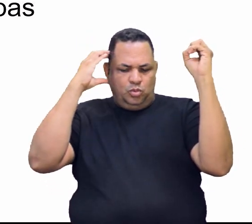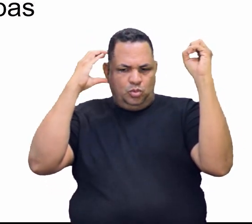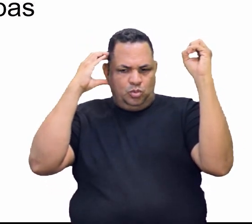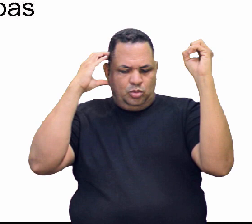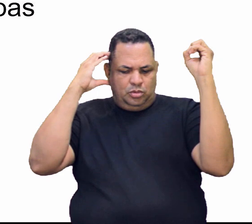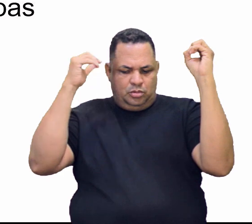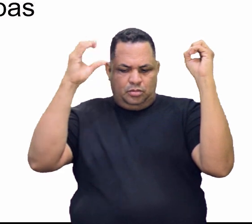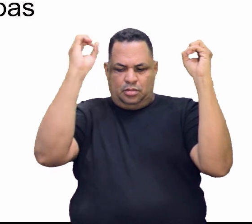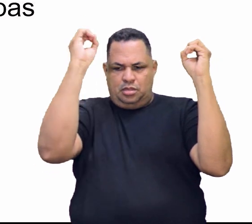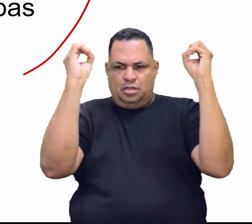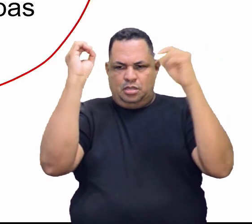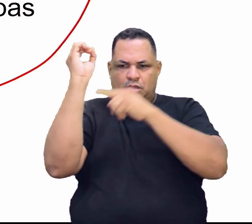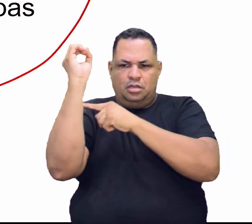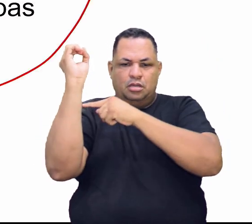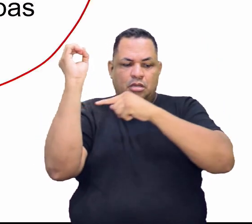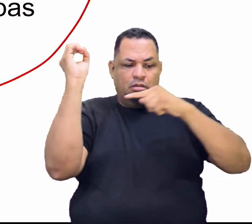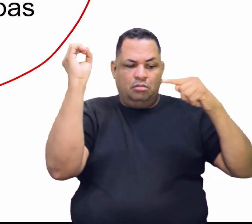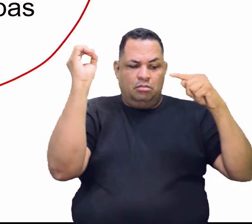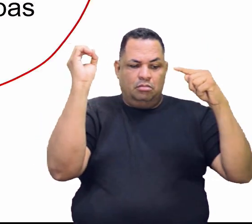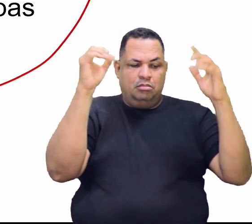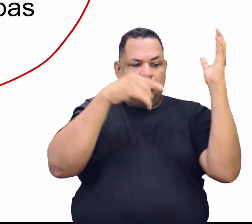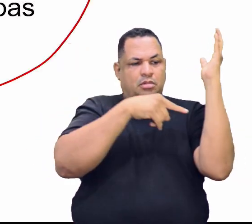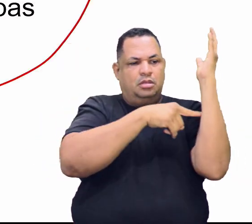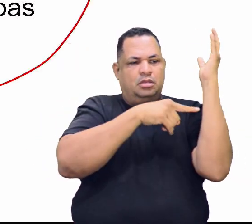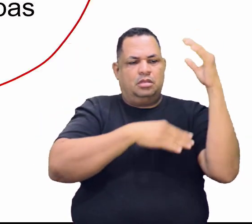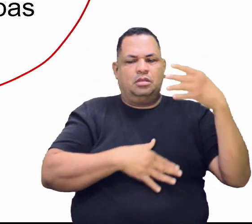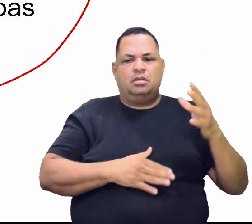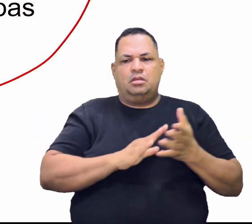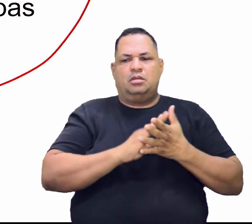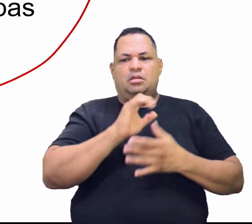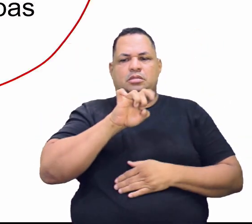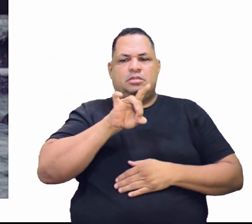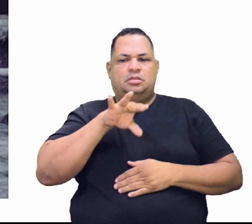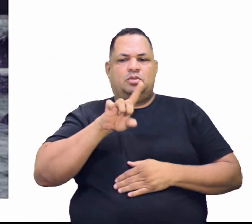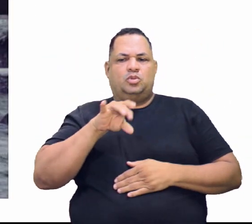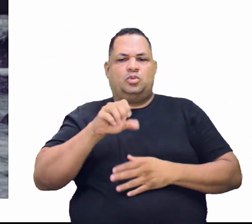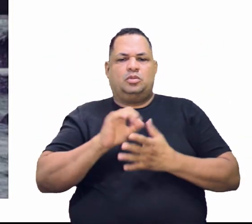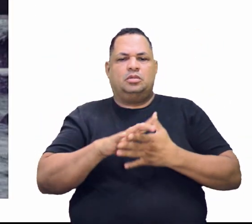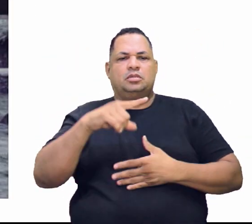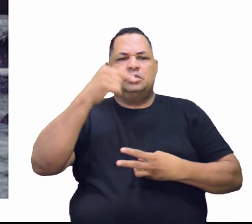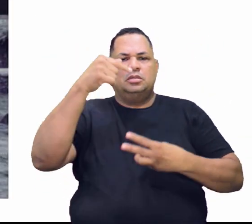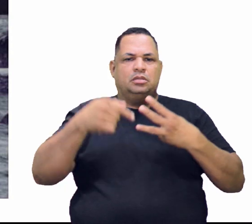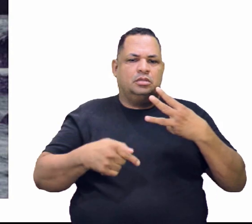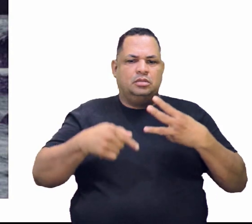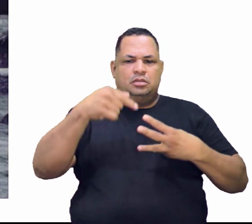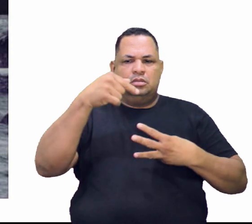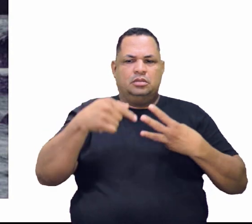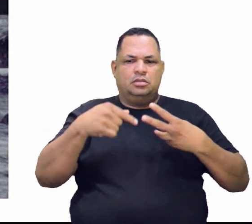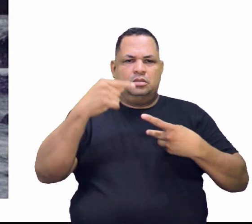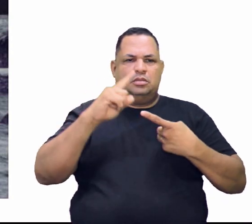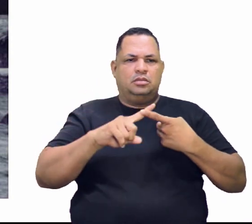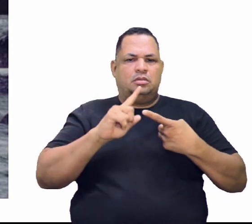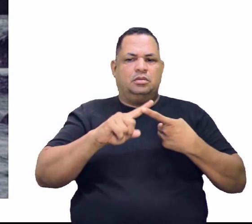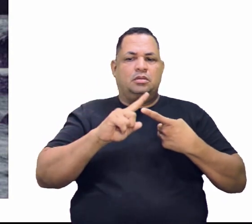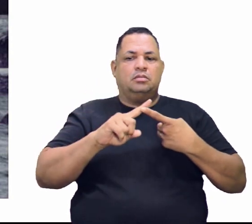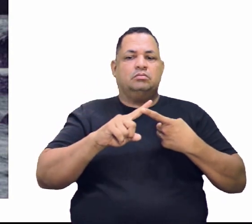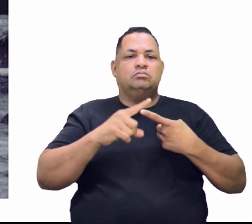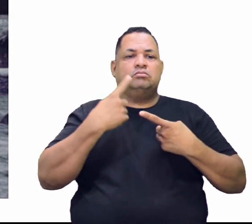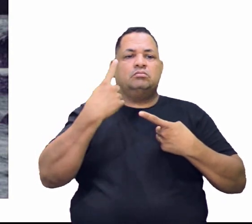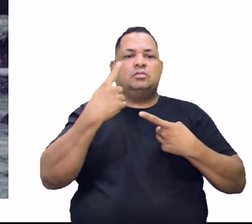Santo Antônio, ele vai dividir em 3 fases. Quer ver? Olha aí. A